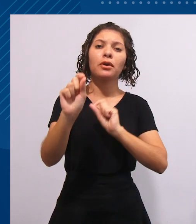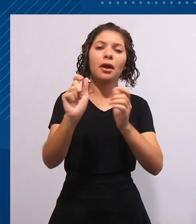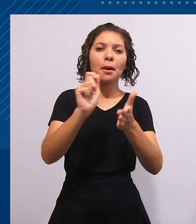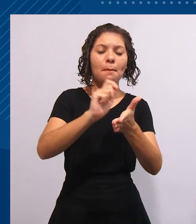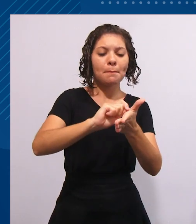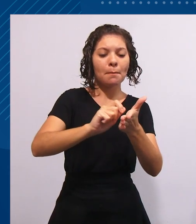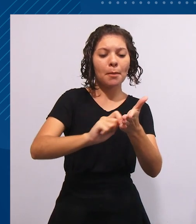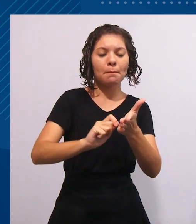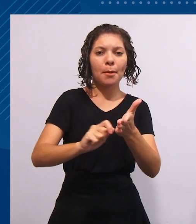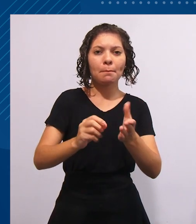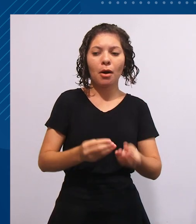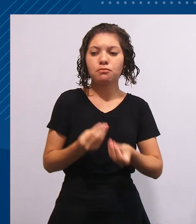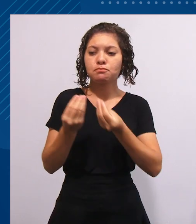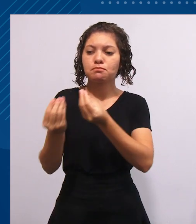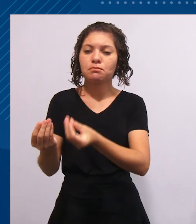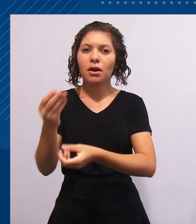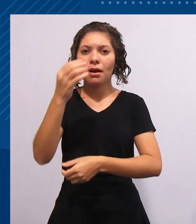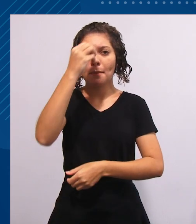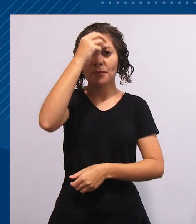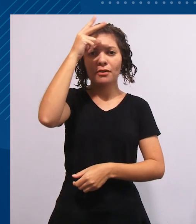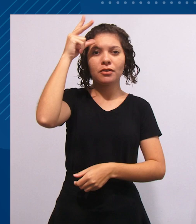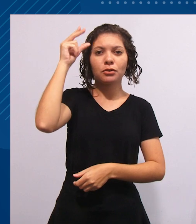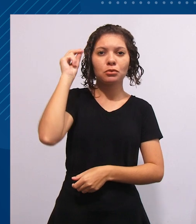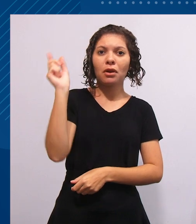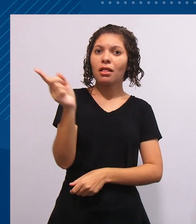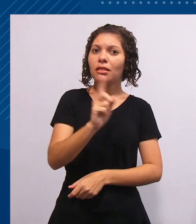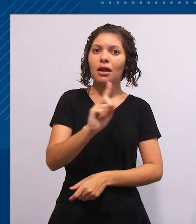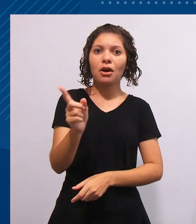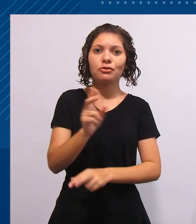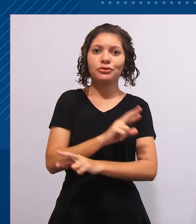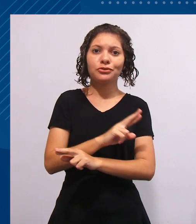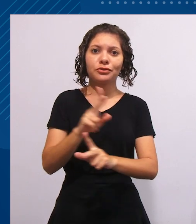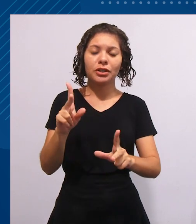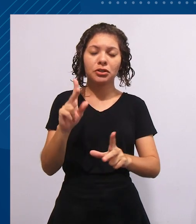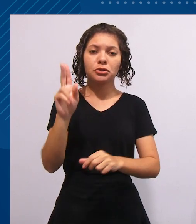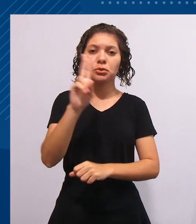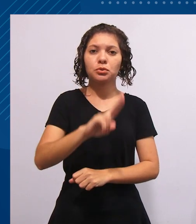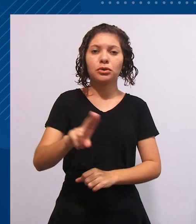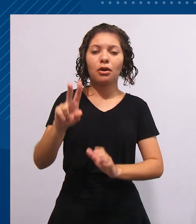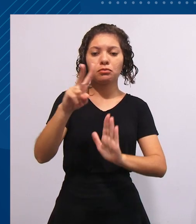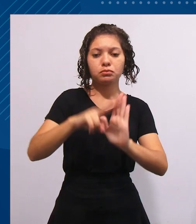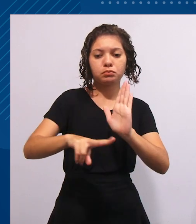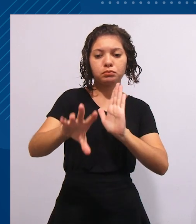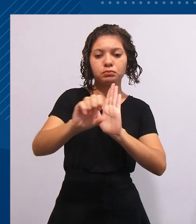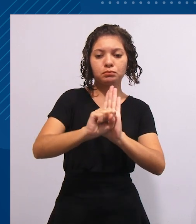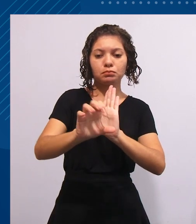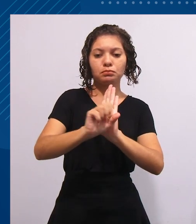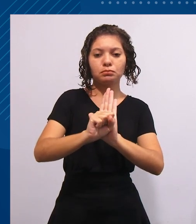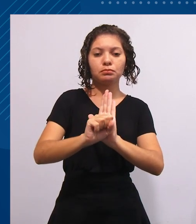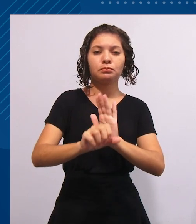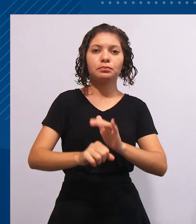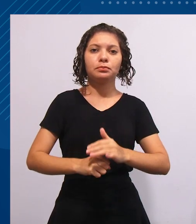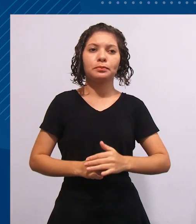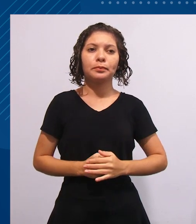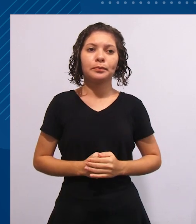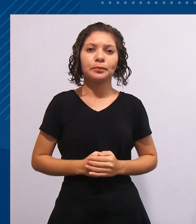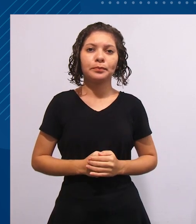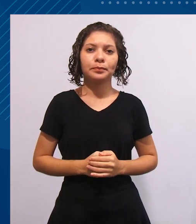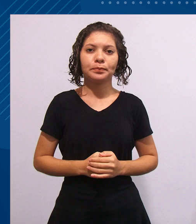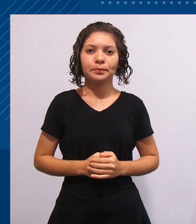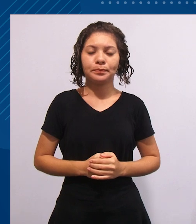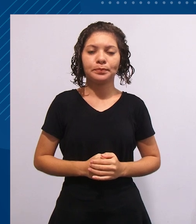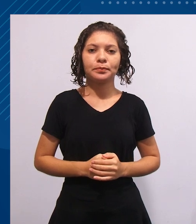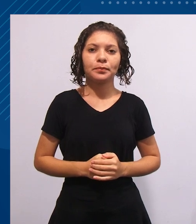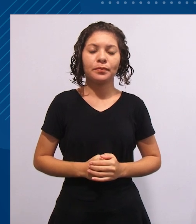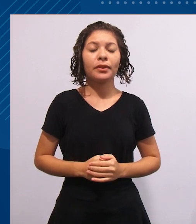preferiram materializar isso por meio do audiovisual maceta eu acho que devido a essa